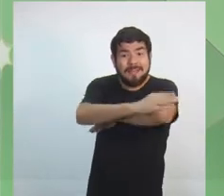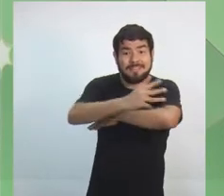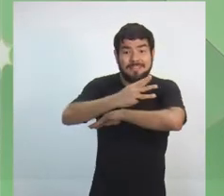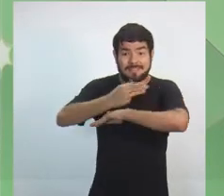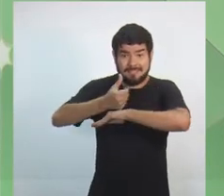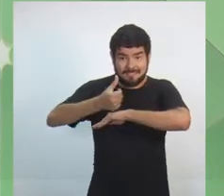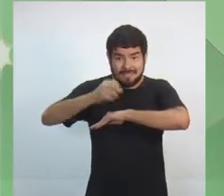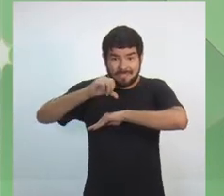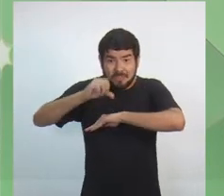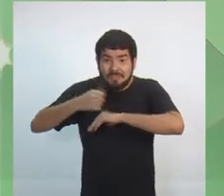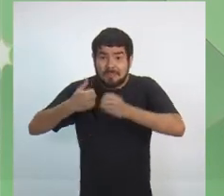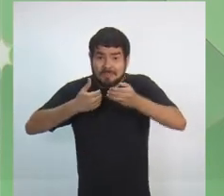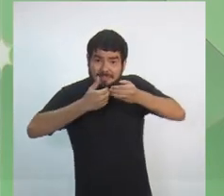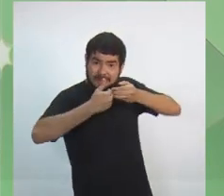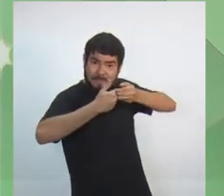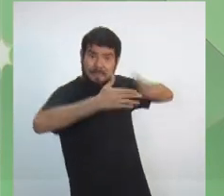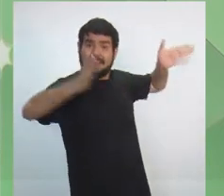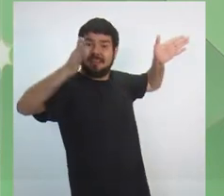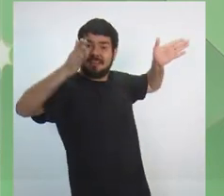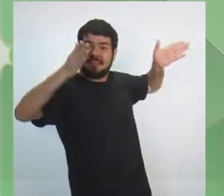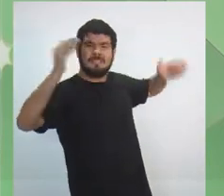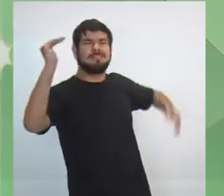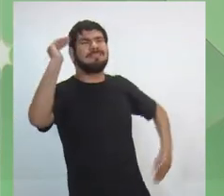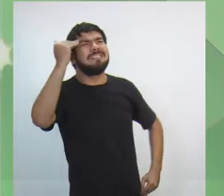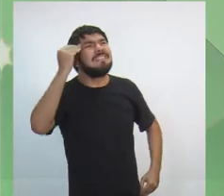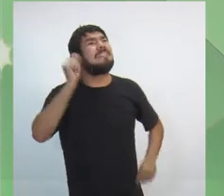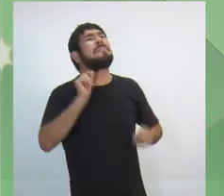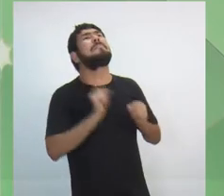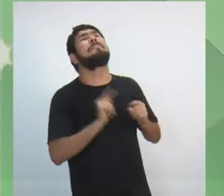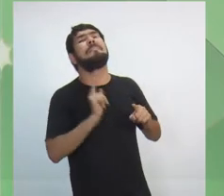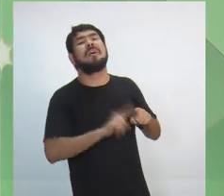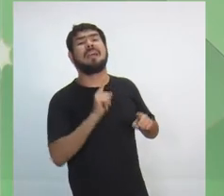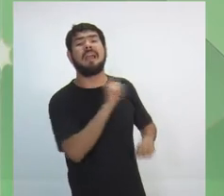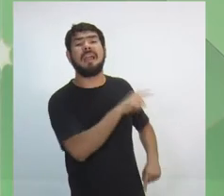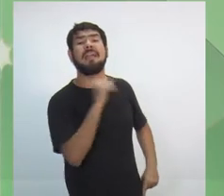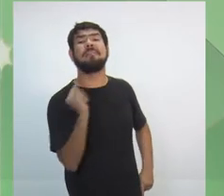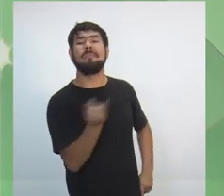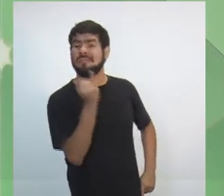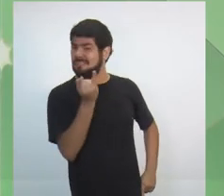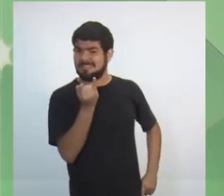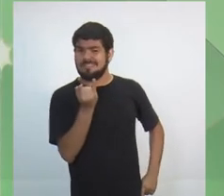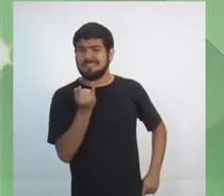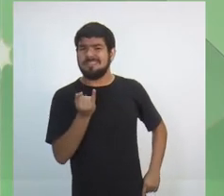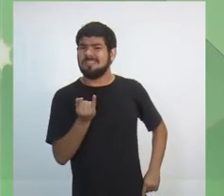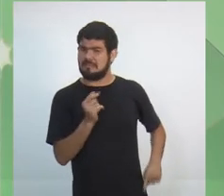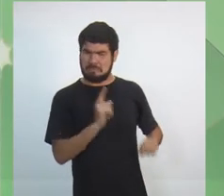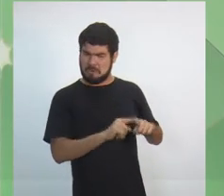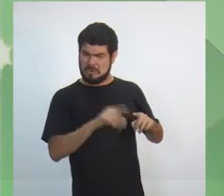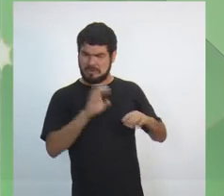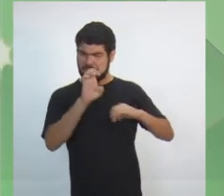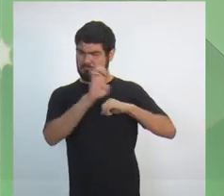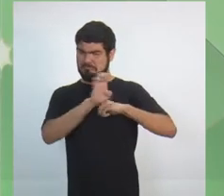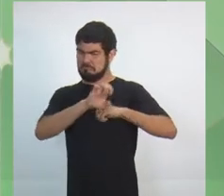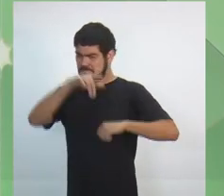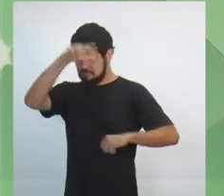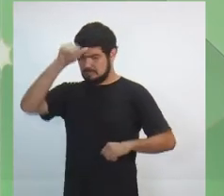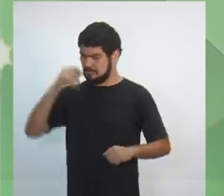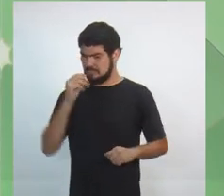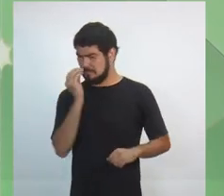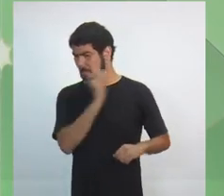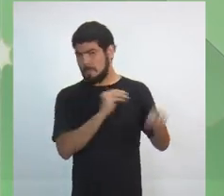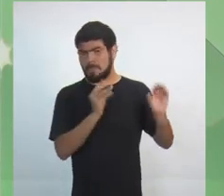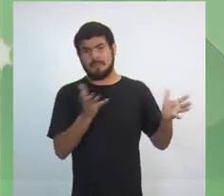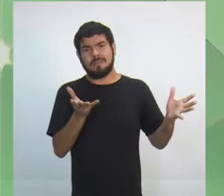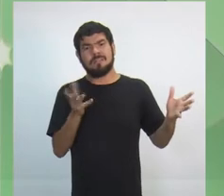falei, nós temos que abrir essa caixa preta e entender para quem que ela serve. Tá? Porque hoje ela não está servindo para o estado do Amazonas. E nós vamos abrir essa